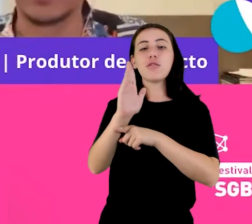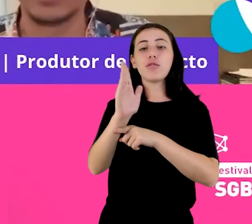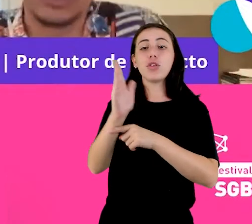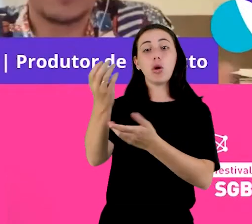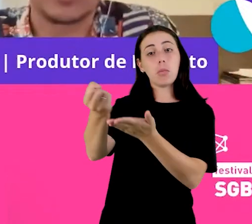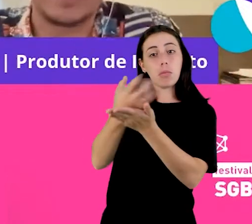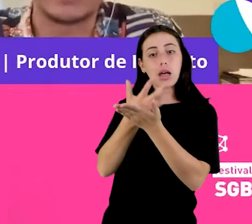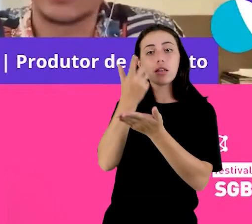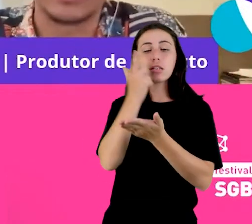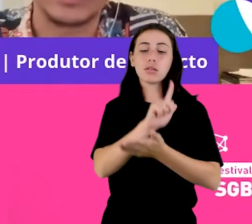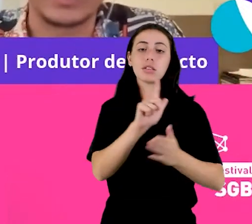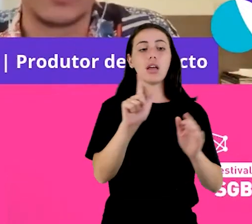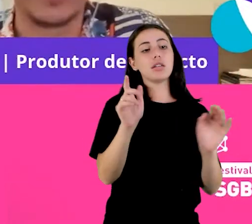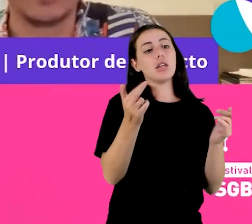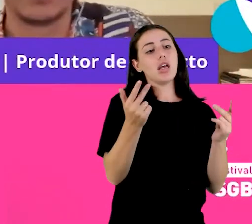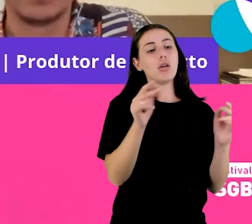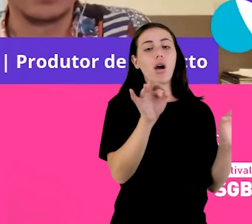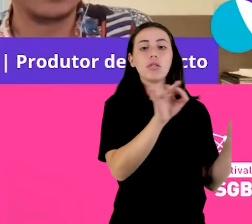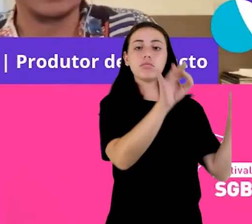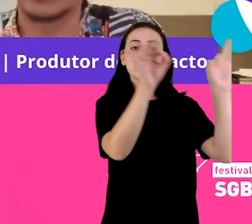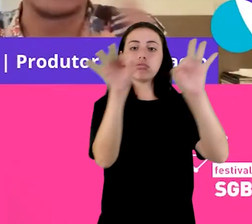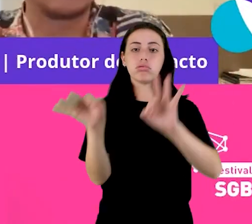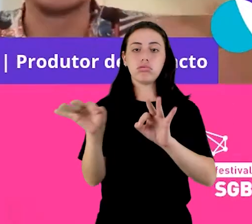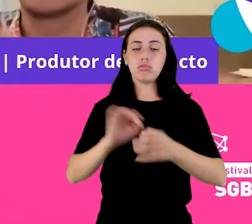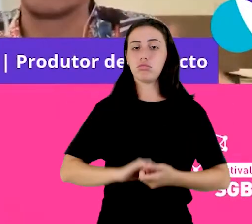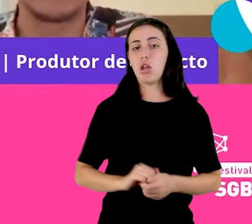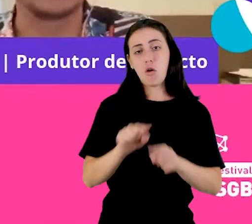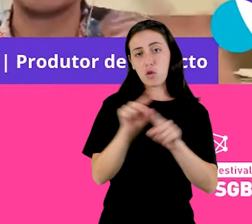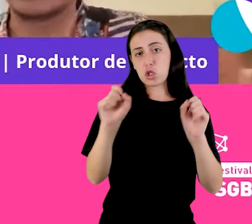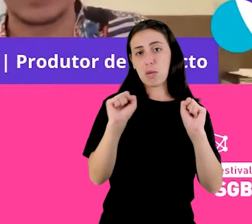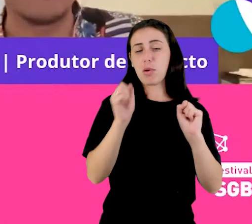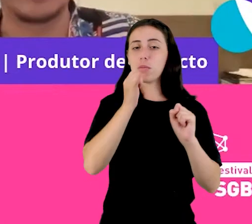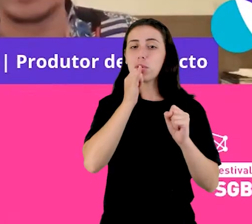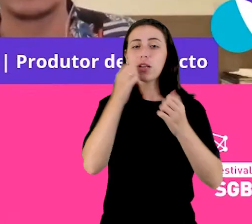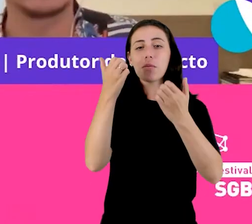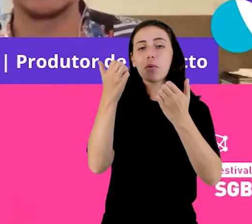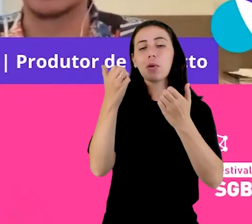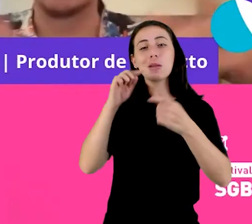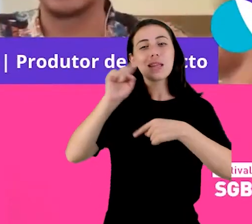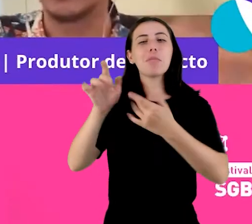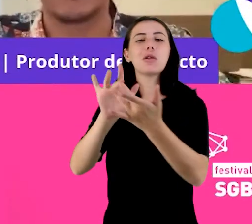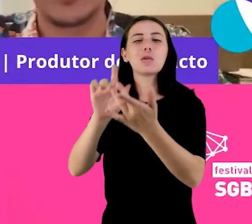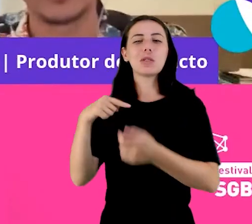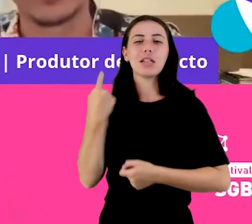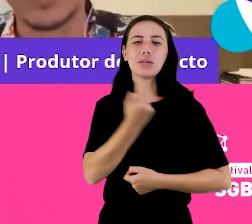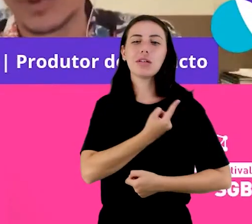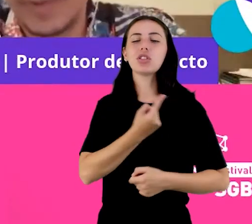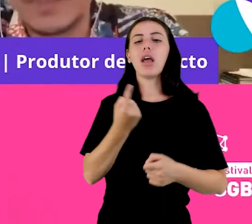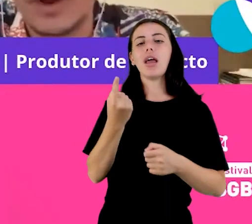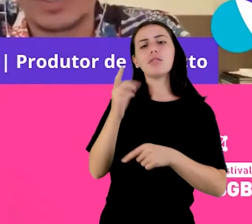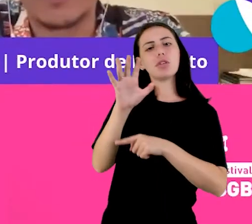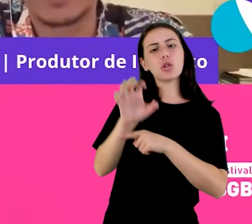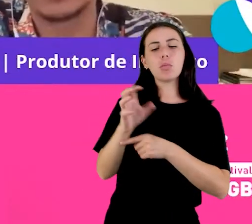sessão. E só depois contar para a gente quanta gente assistiu o filme, e se quiser contar um pouco de como foi a experiência da conversa, quiser mandar um print, uma foto,